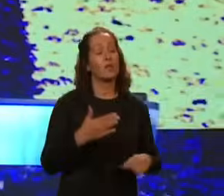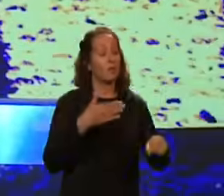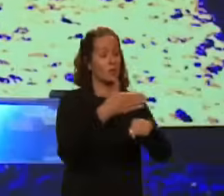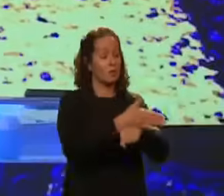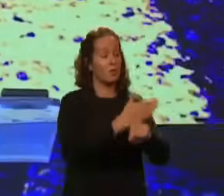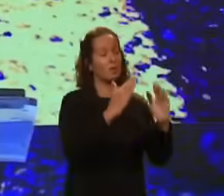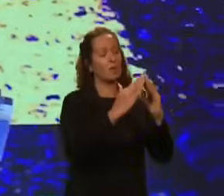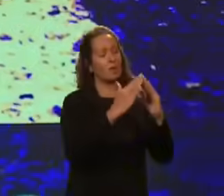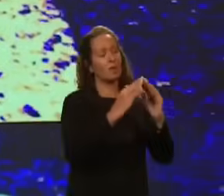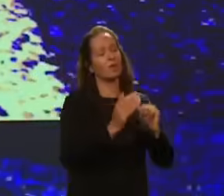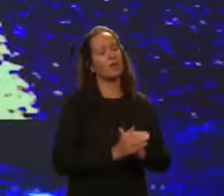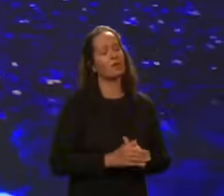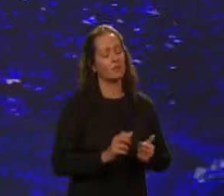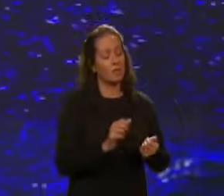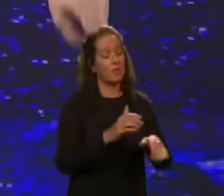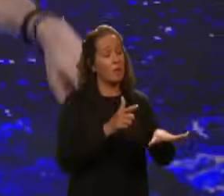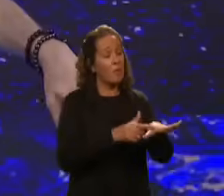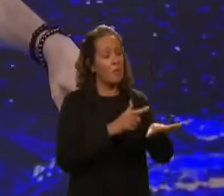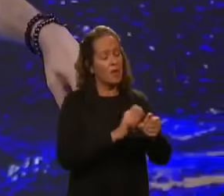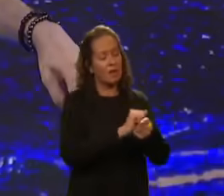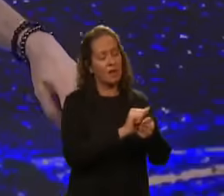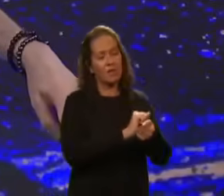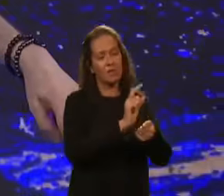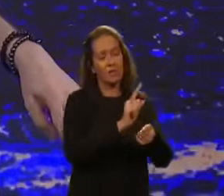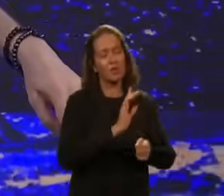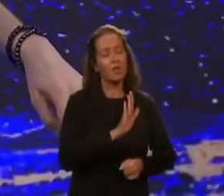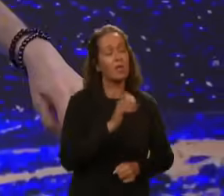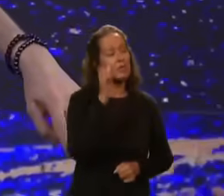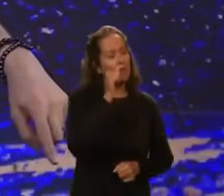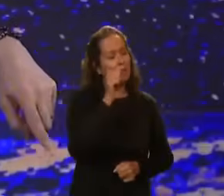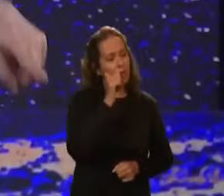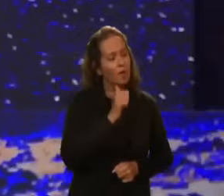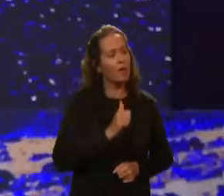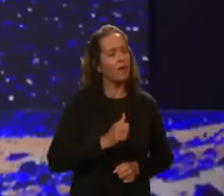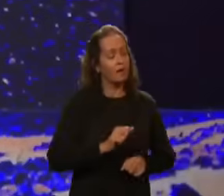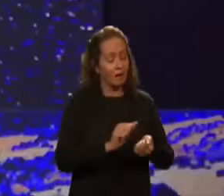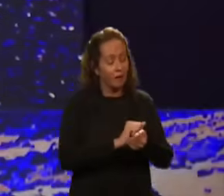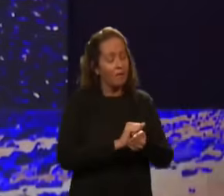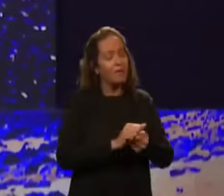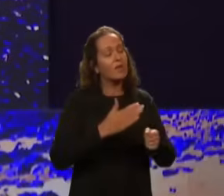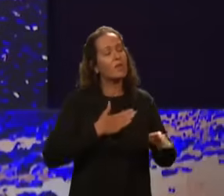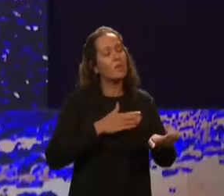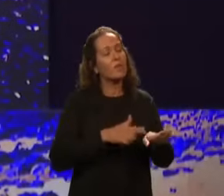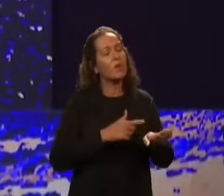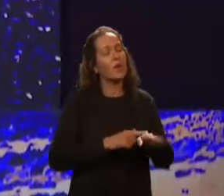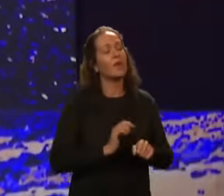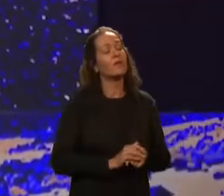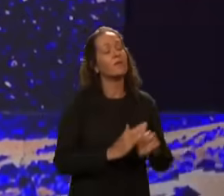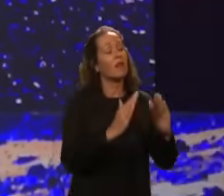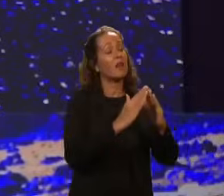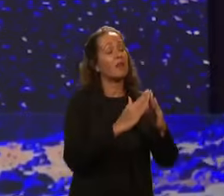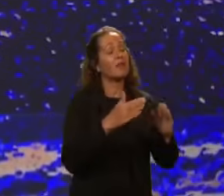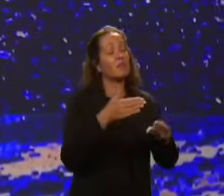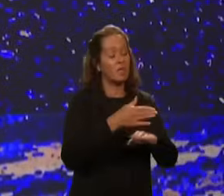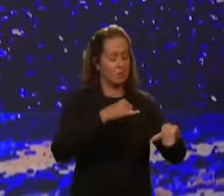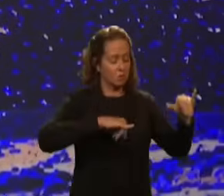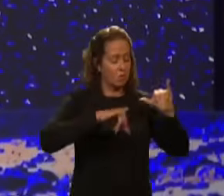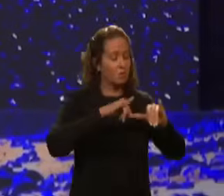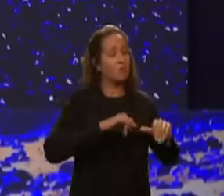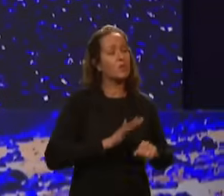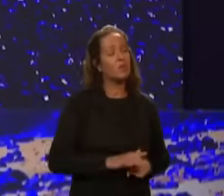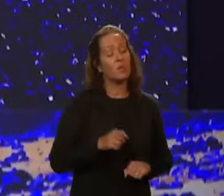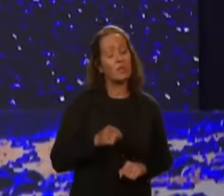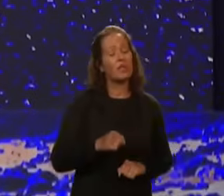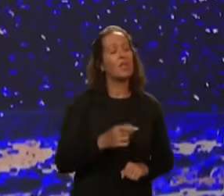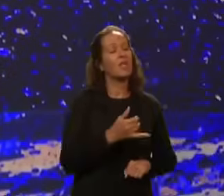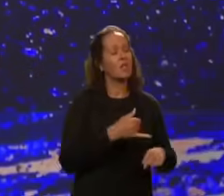casa, você não me lavou meus pés, mas essa mulher não para de lavar meus pés. Você entrou na minha casa, não me ungiu, mas ela não para de me